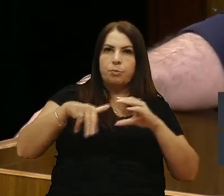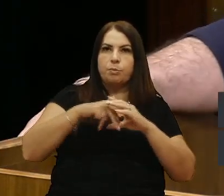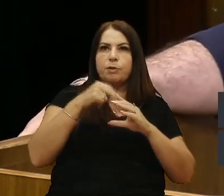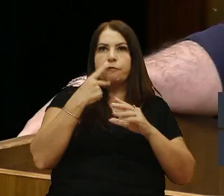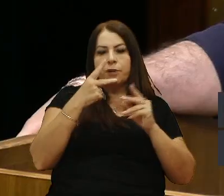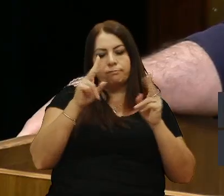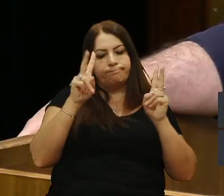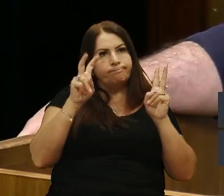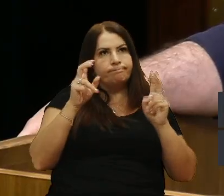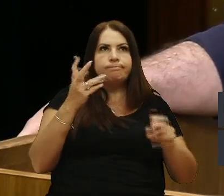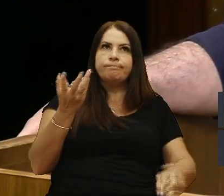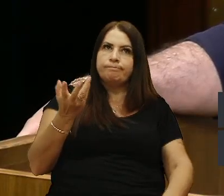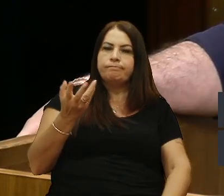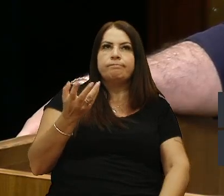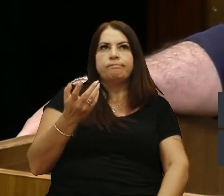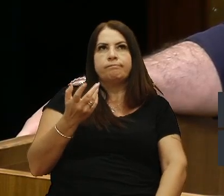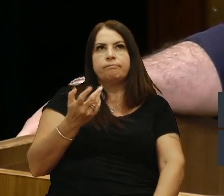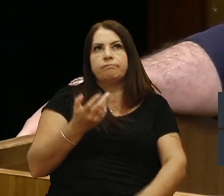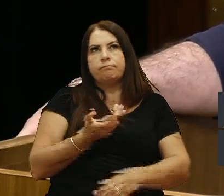um tema